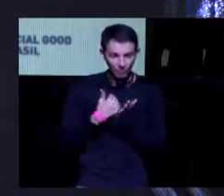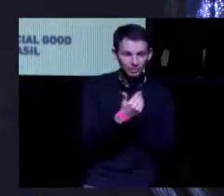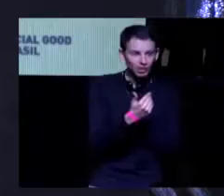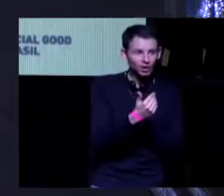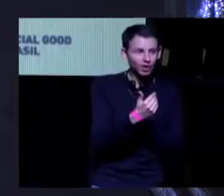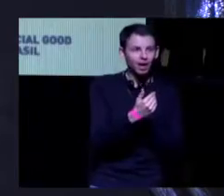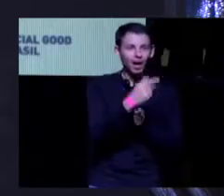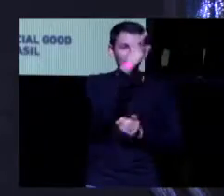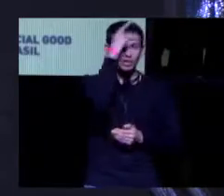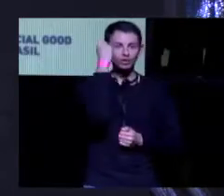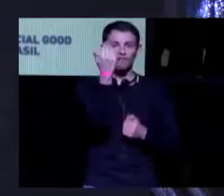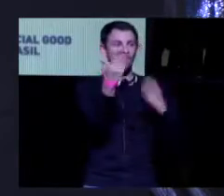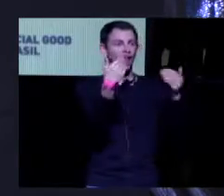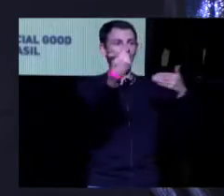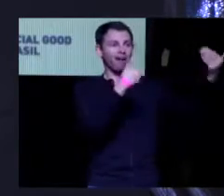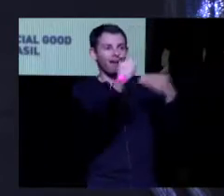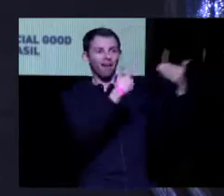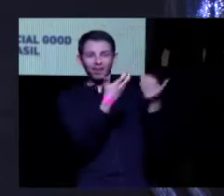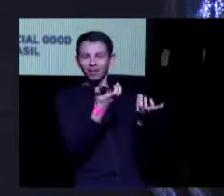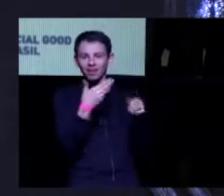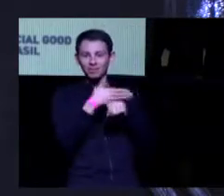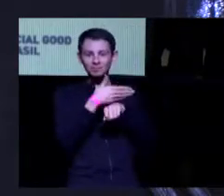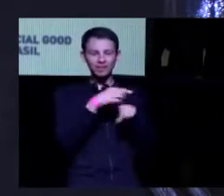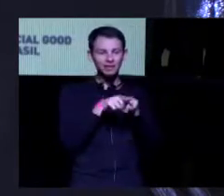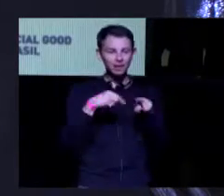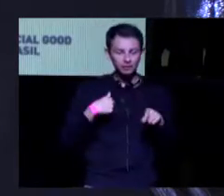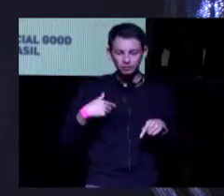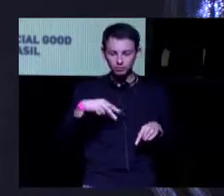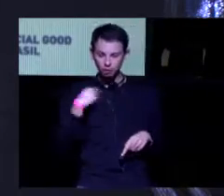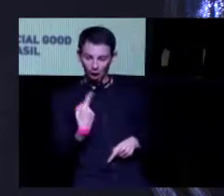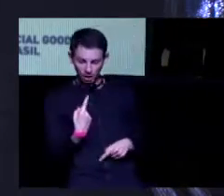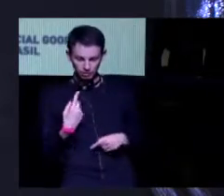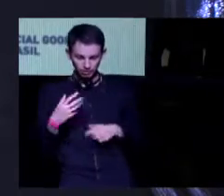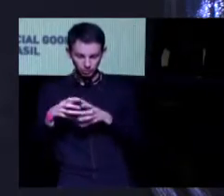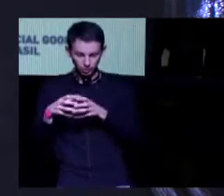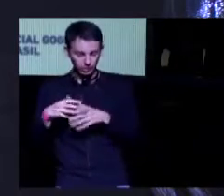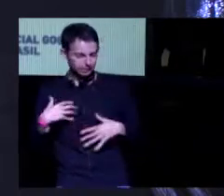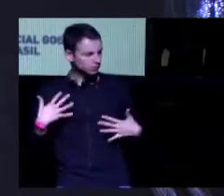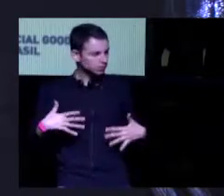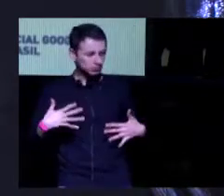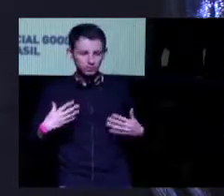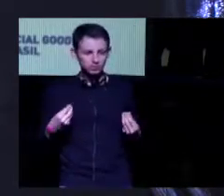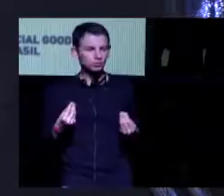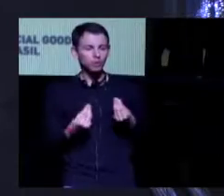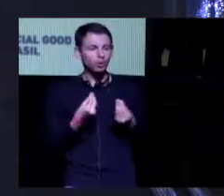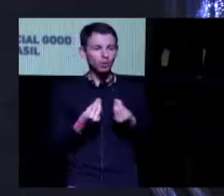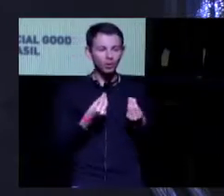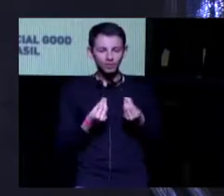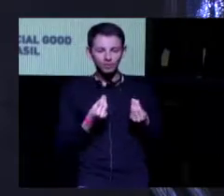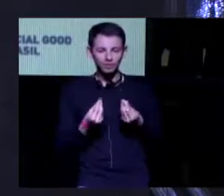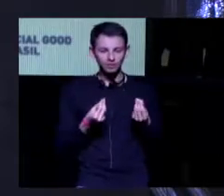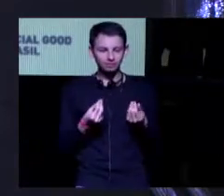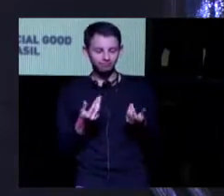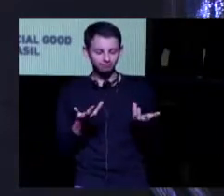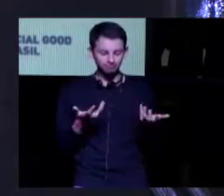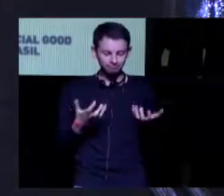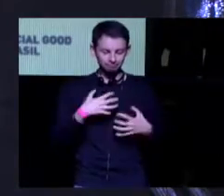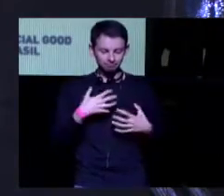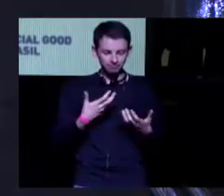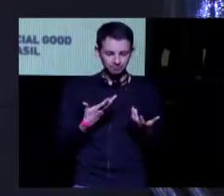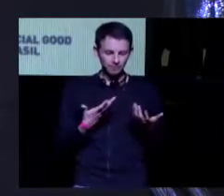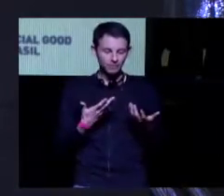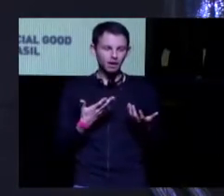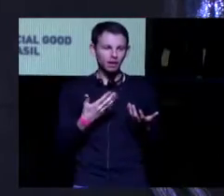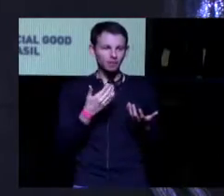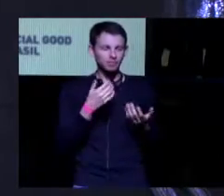participar do Atados. A gente não sabia como lidar com isso. A gente, num primeiro instante, a gente ficou bloqueado. Até depois a gente viu, pô, essas